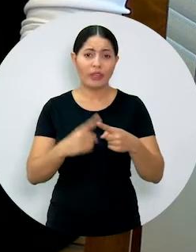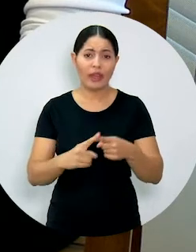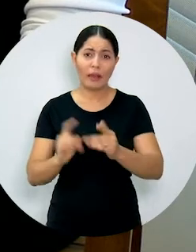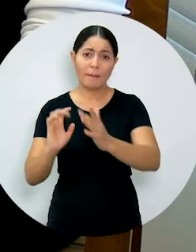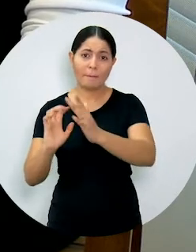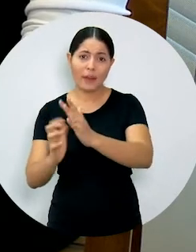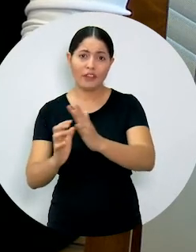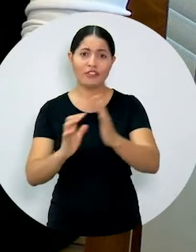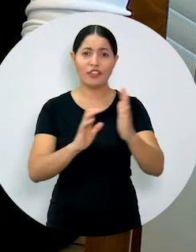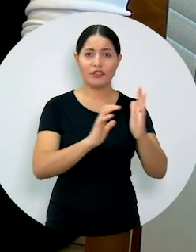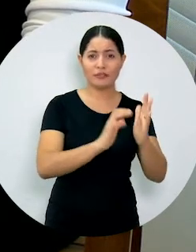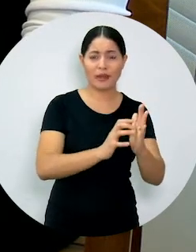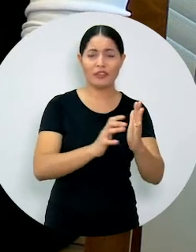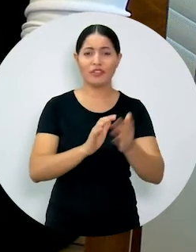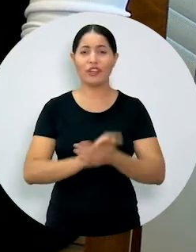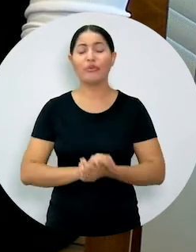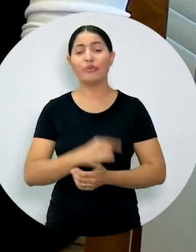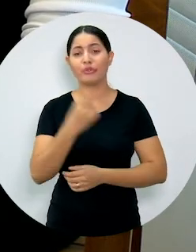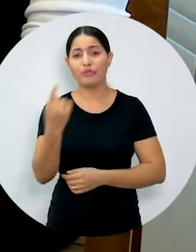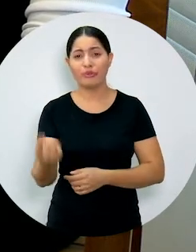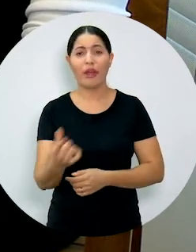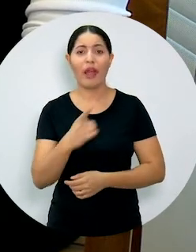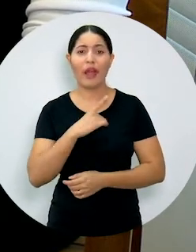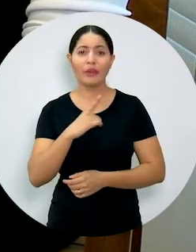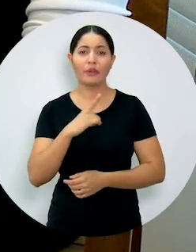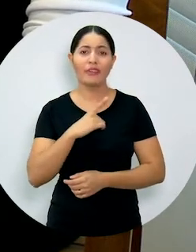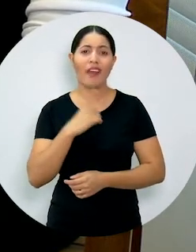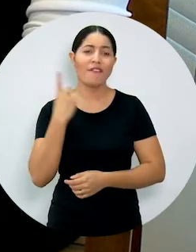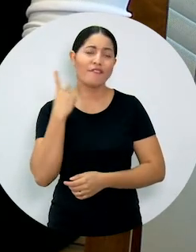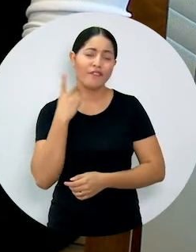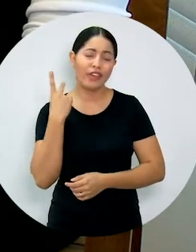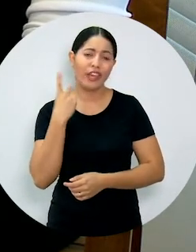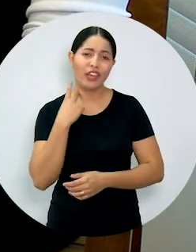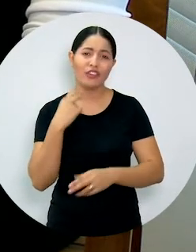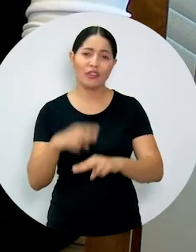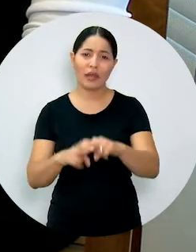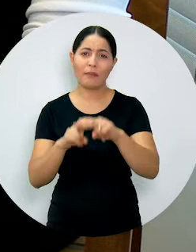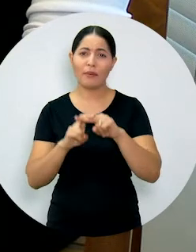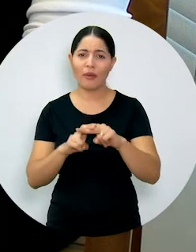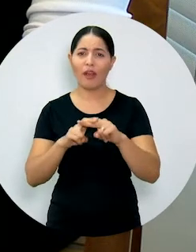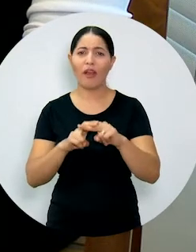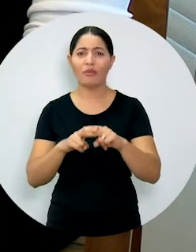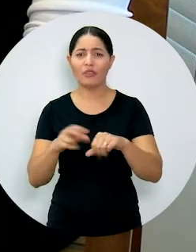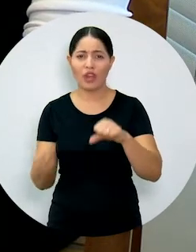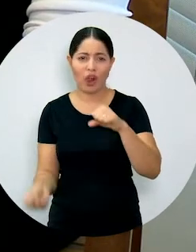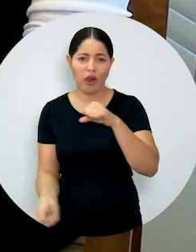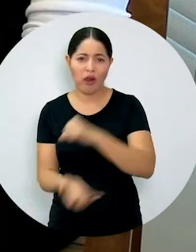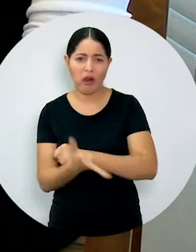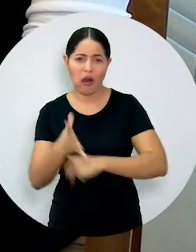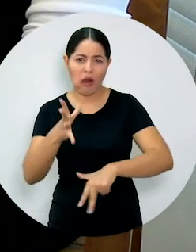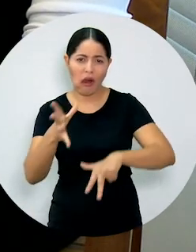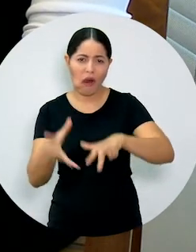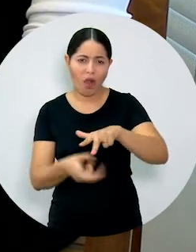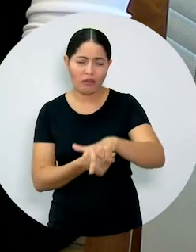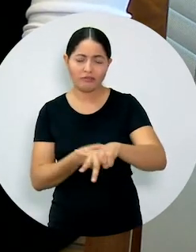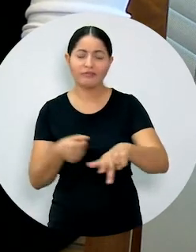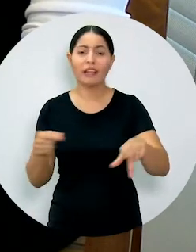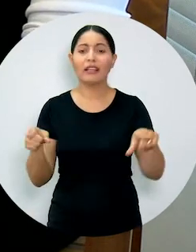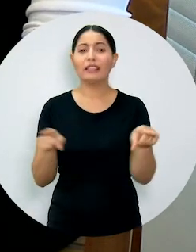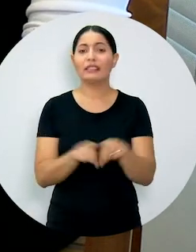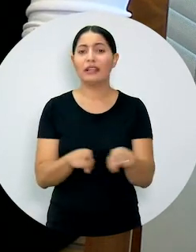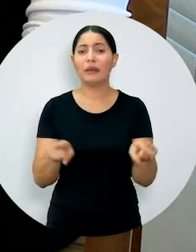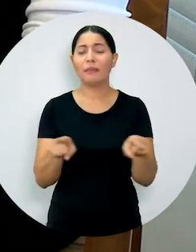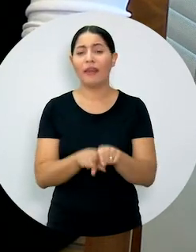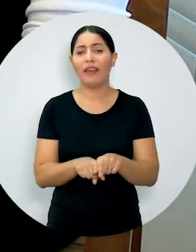os partidos políticos estão vitimados pela marca, pela mancha da corrupção, né?